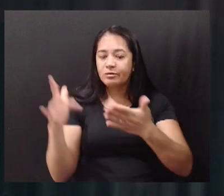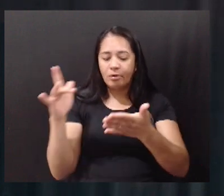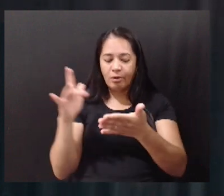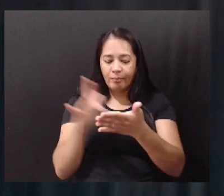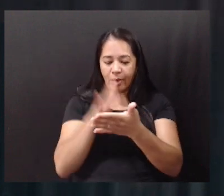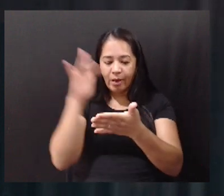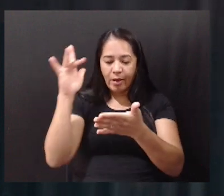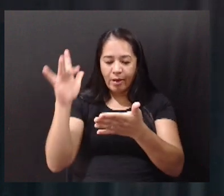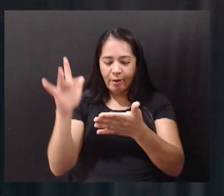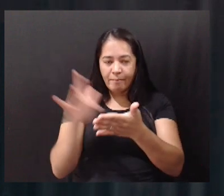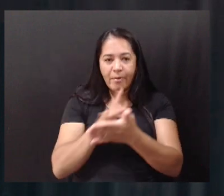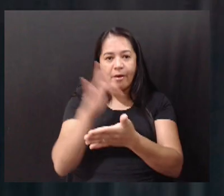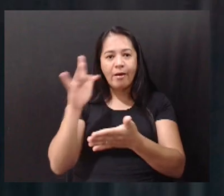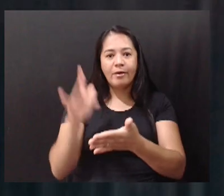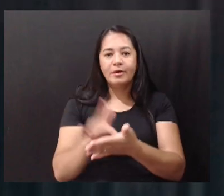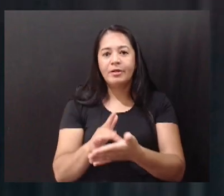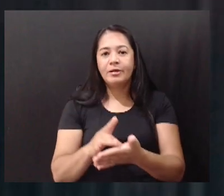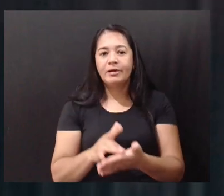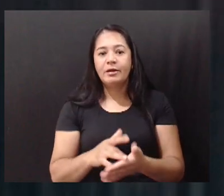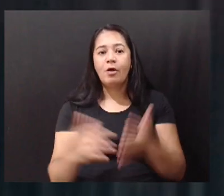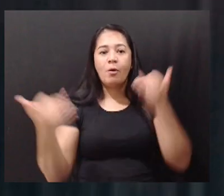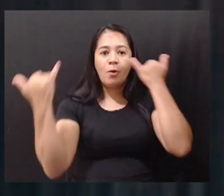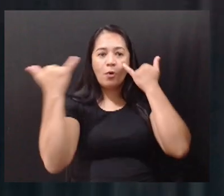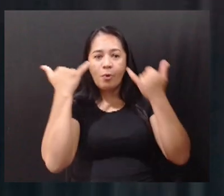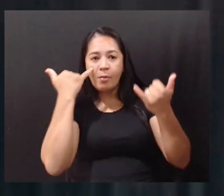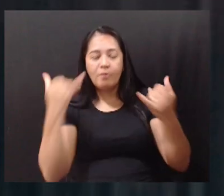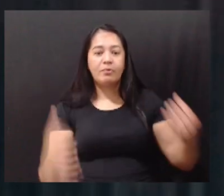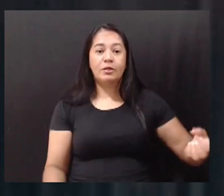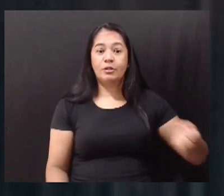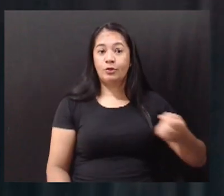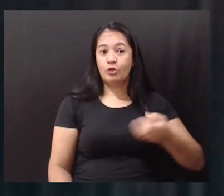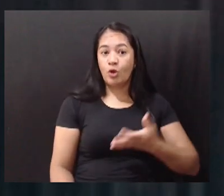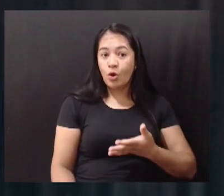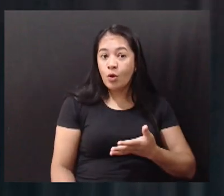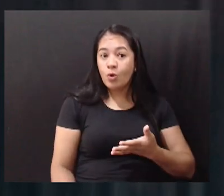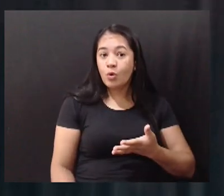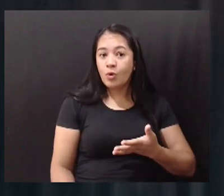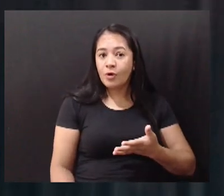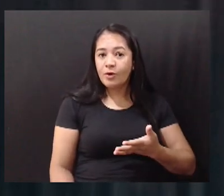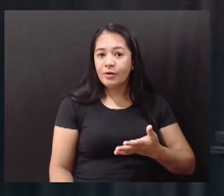segundos, aparece uma informação nova, e uma informação que